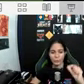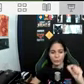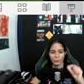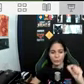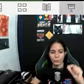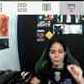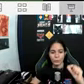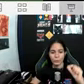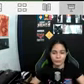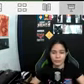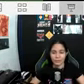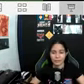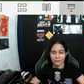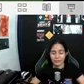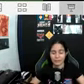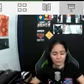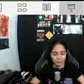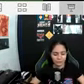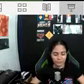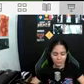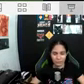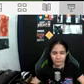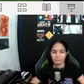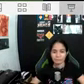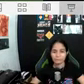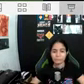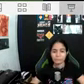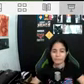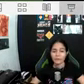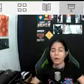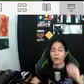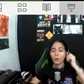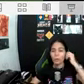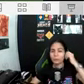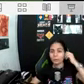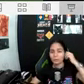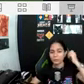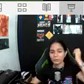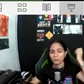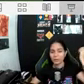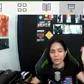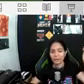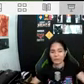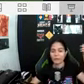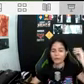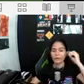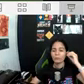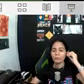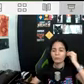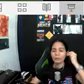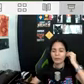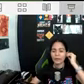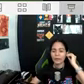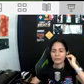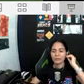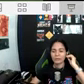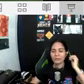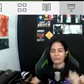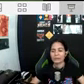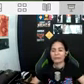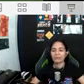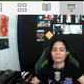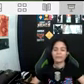muito curta, que não vai ter influência ali no seu trabalho. Outro mito é: se eu coletar um monte de